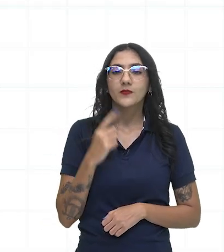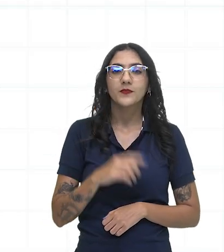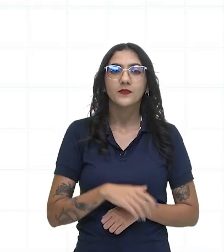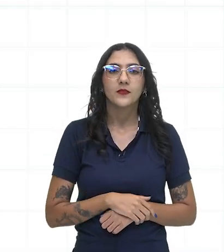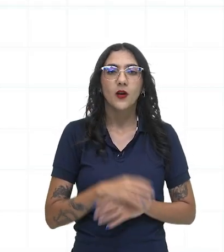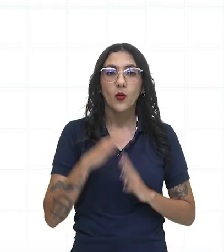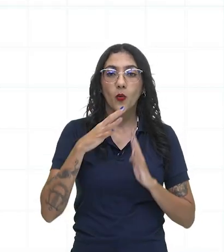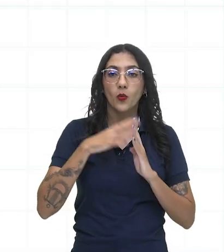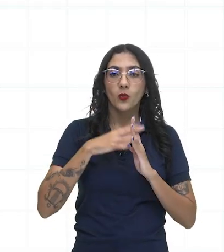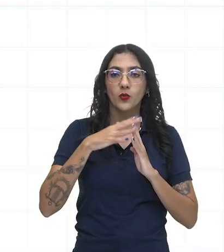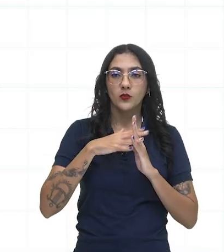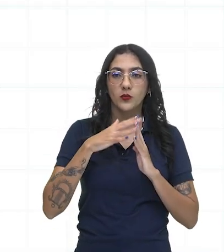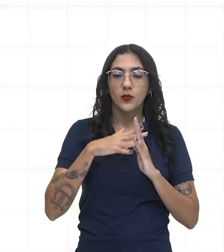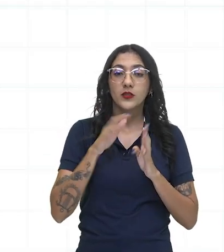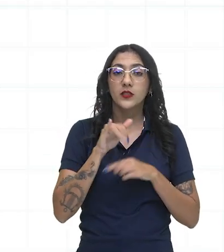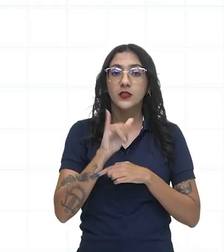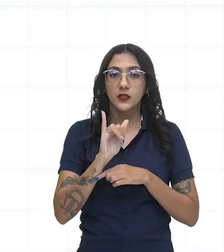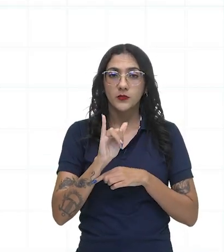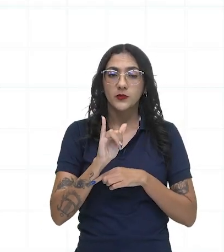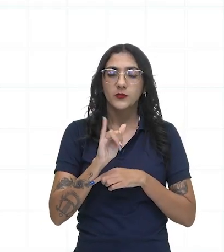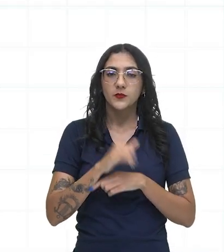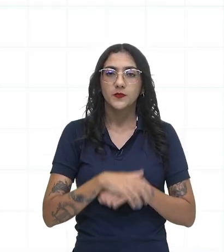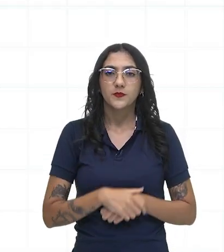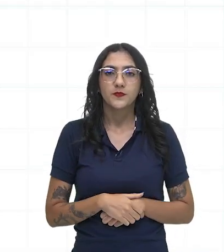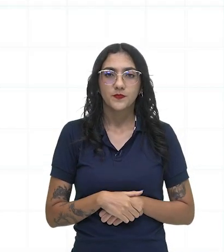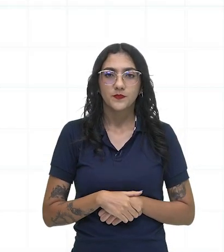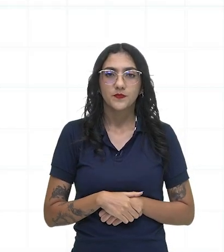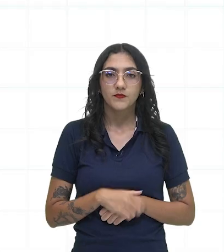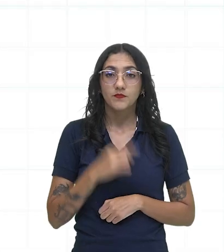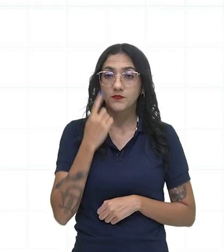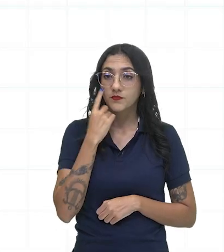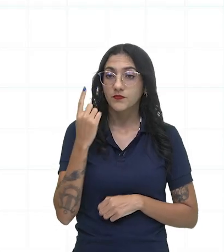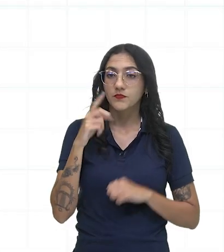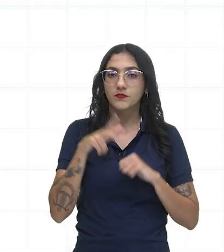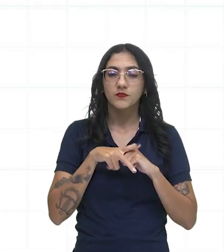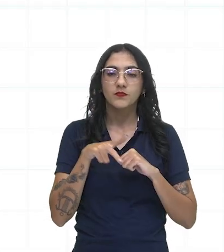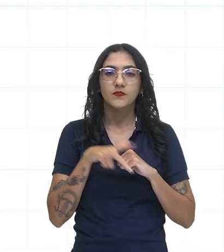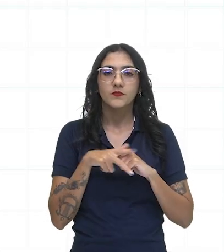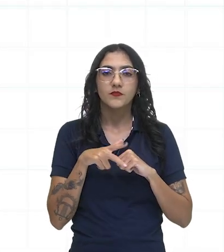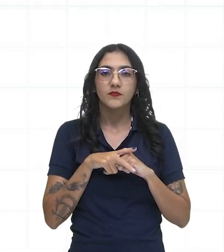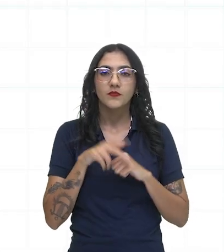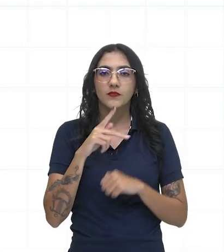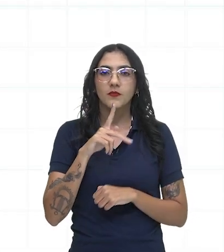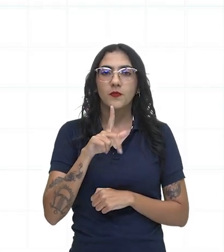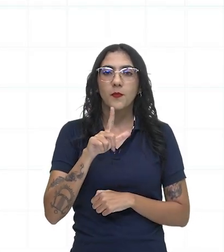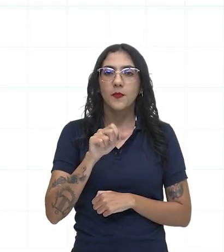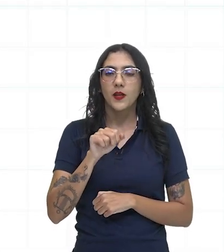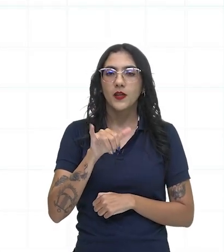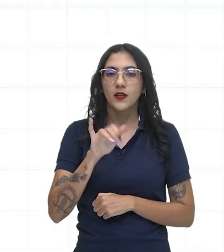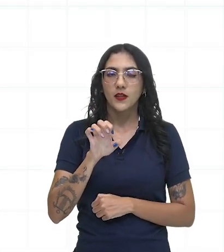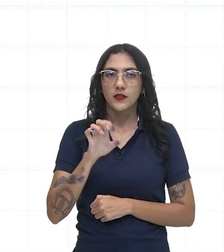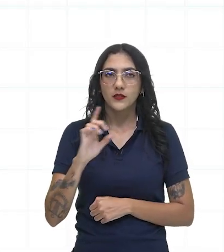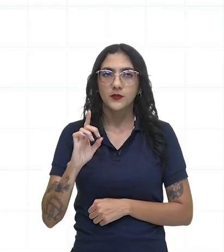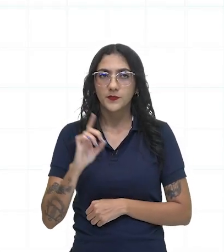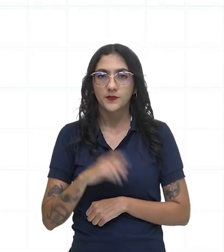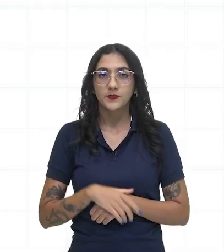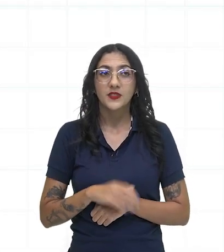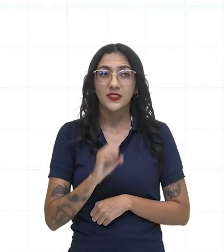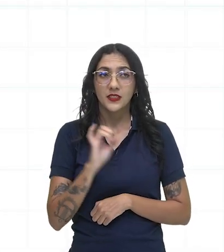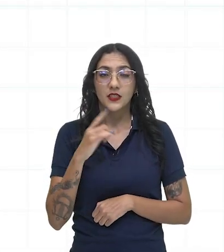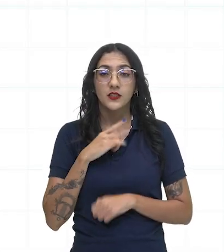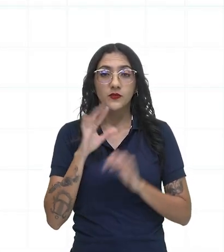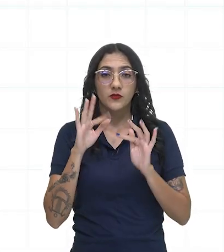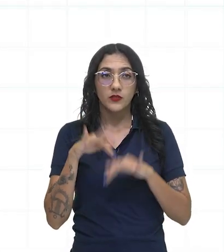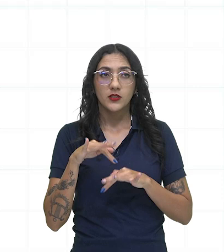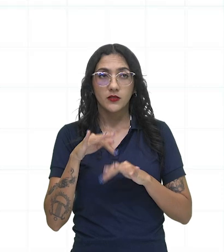para acrescentar o IED. Já o verbo play, ele termina em vogal Y. Então, se ele termina em vogal